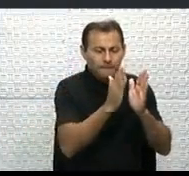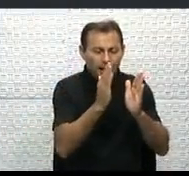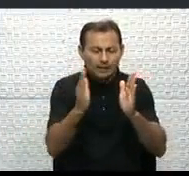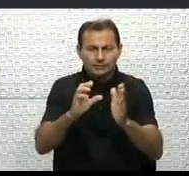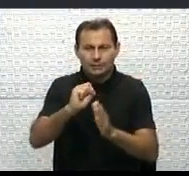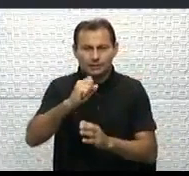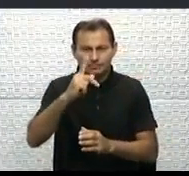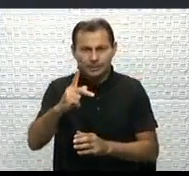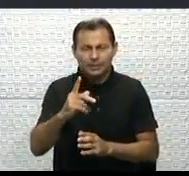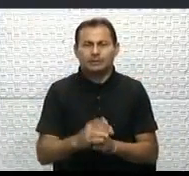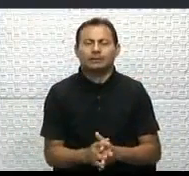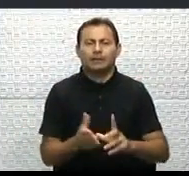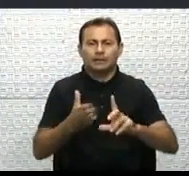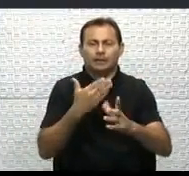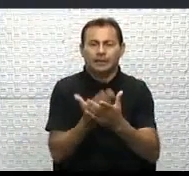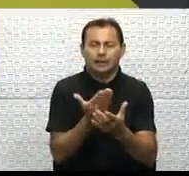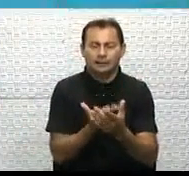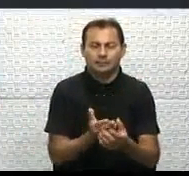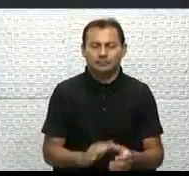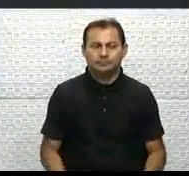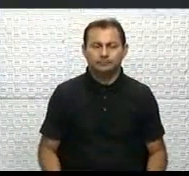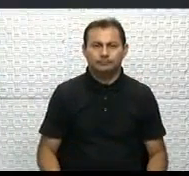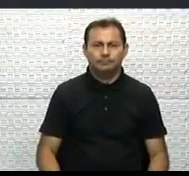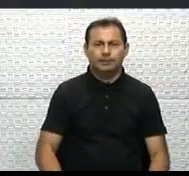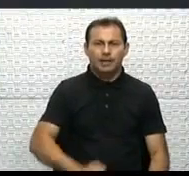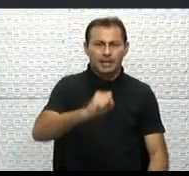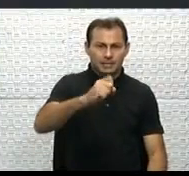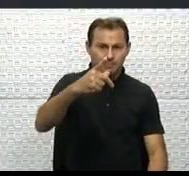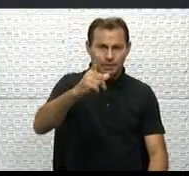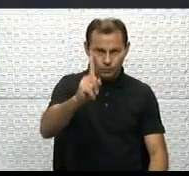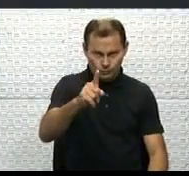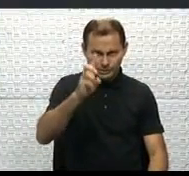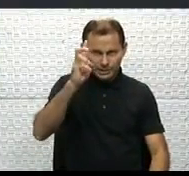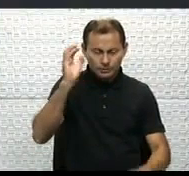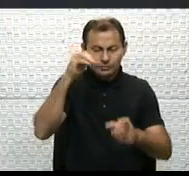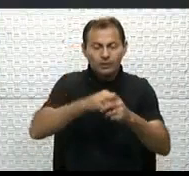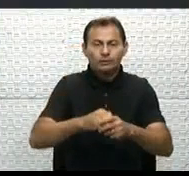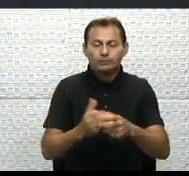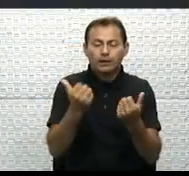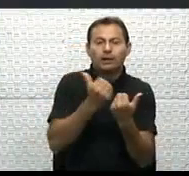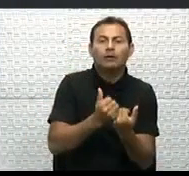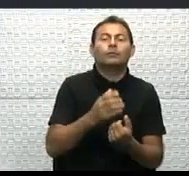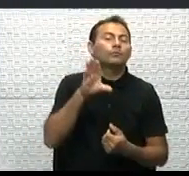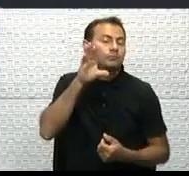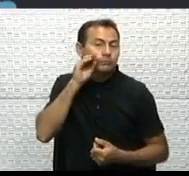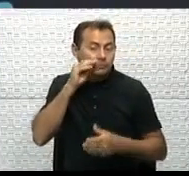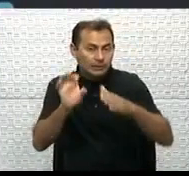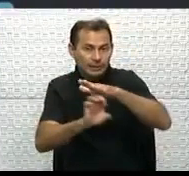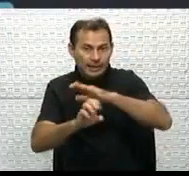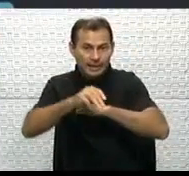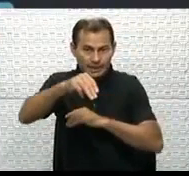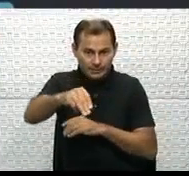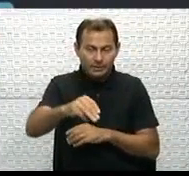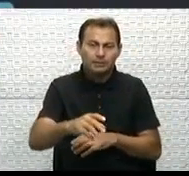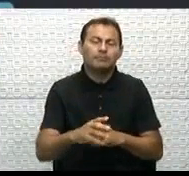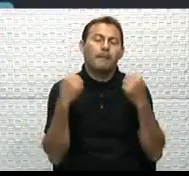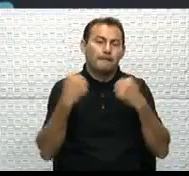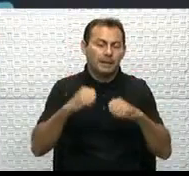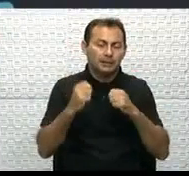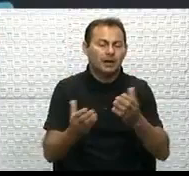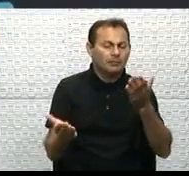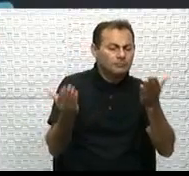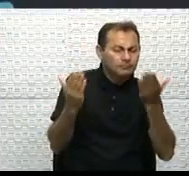das situações problema desta unidade. Na SP1, você se colocou no lugar de um funcionário da empresa M, que